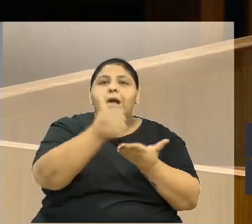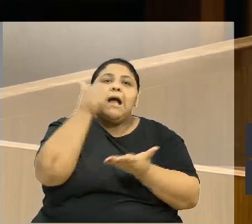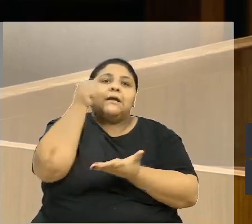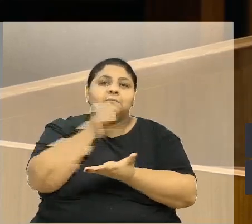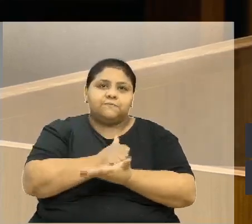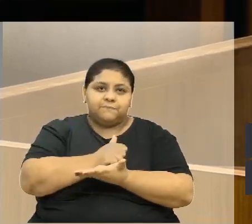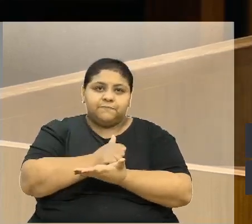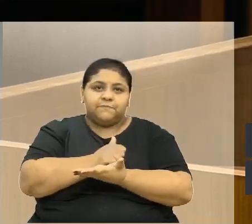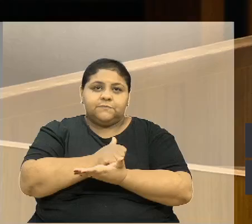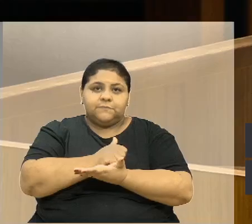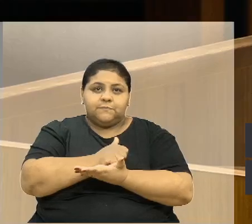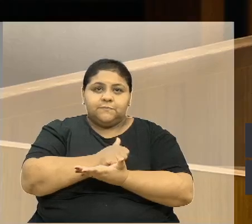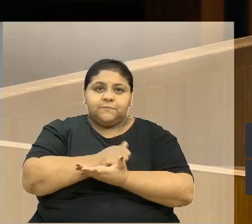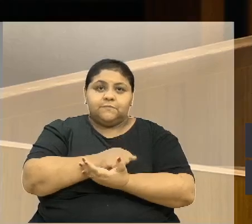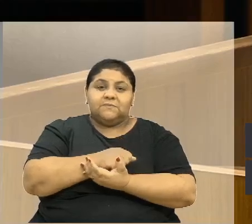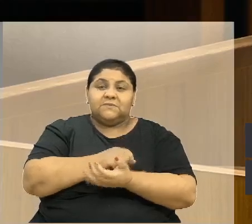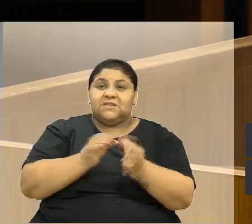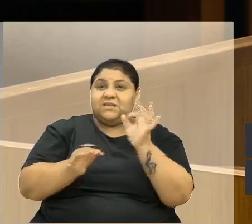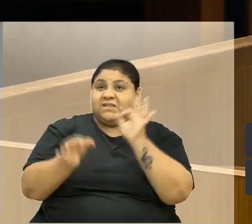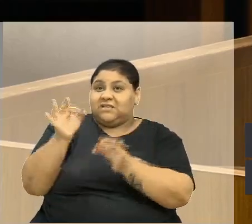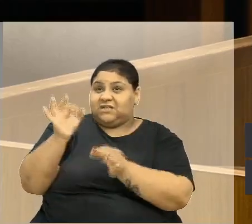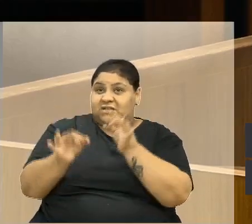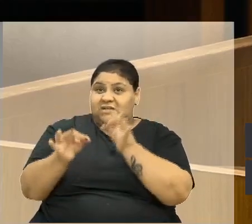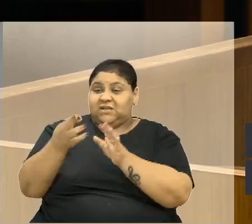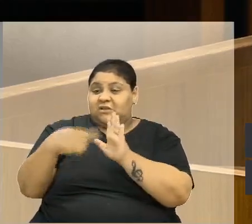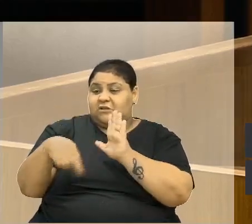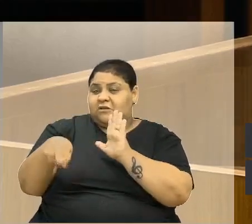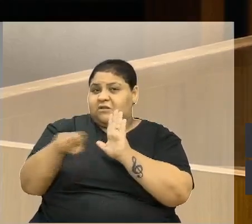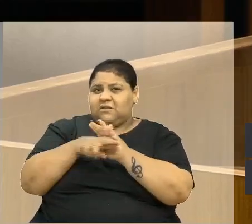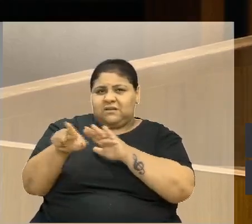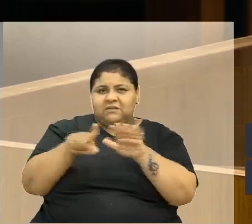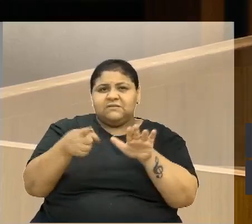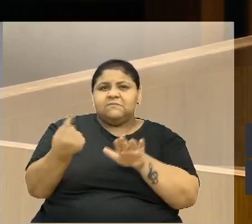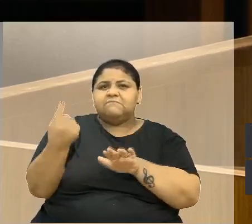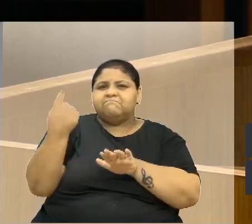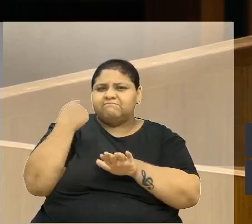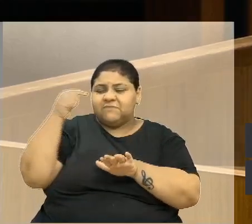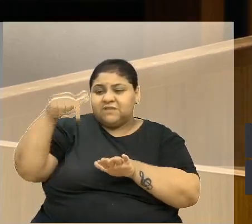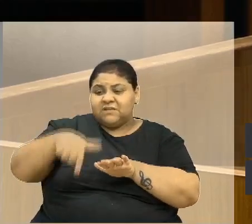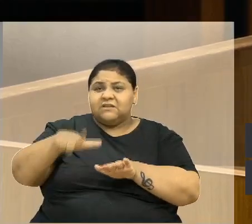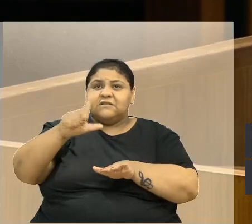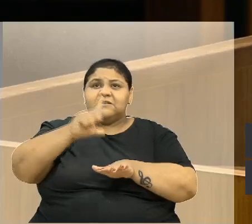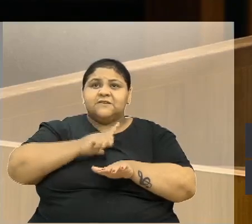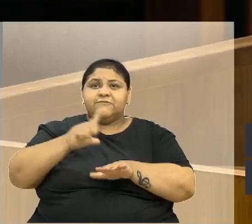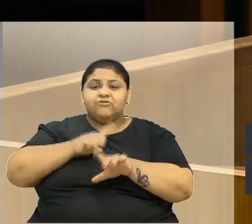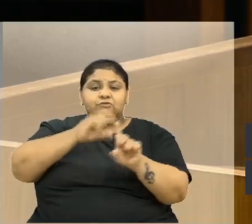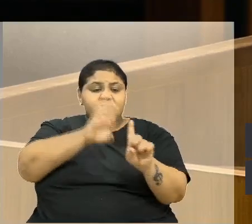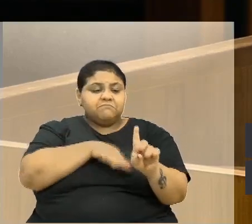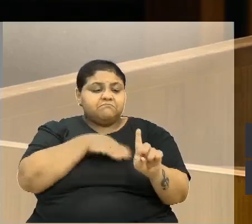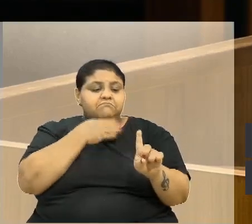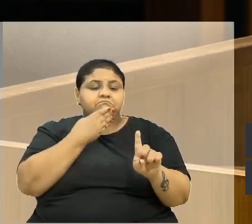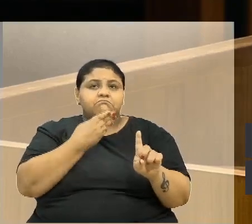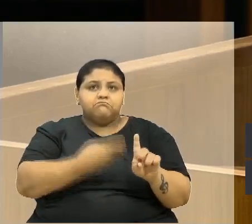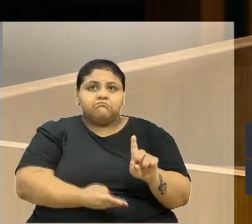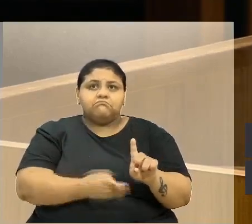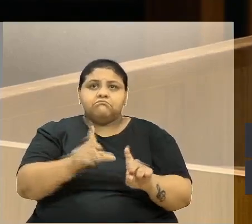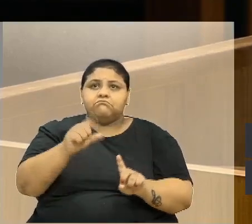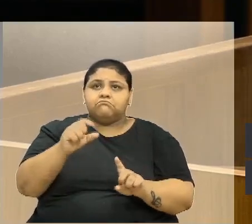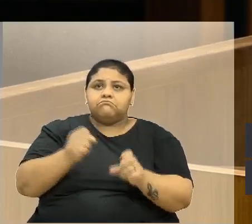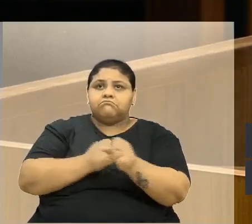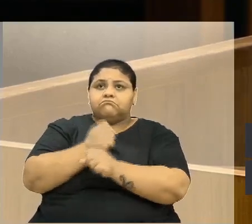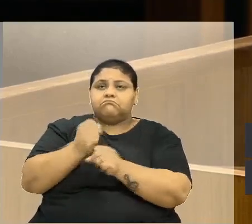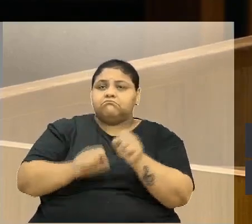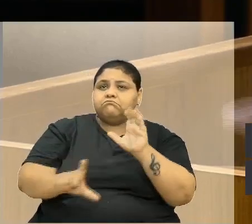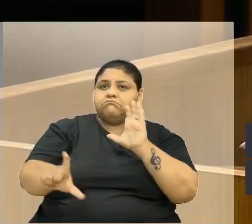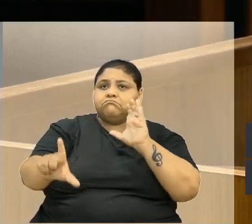mulheres. A questão da justiça restaurativa. A semana passada, aqui, nós tivemos uma homenagem aos 10 anos da